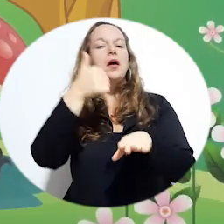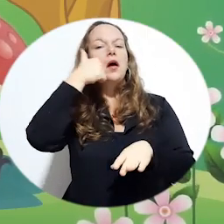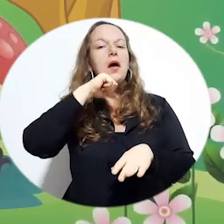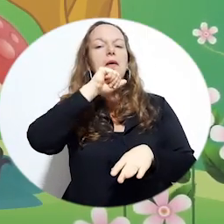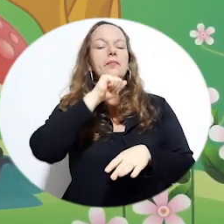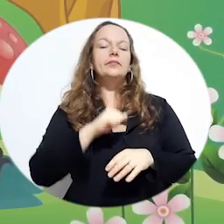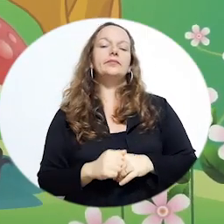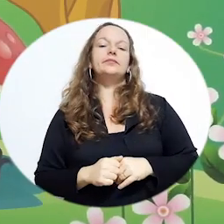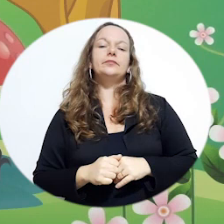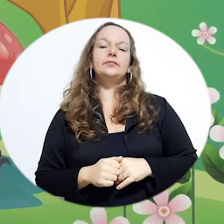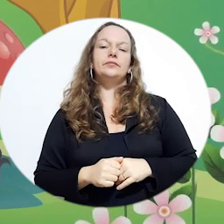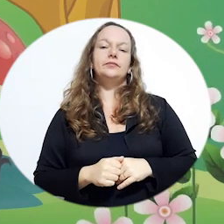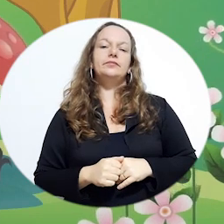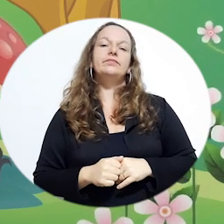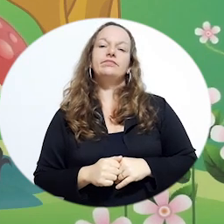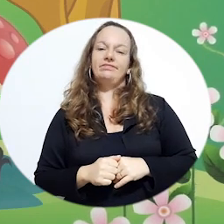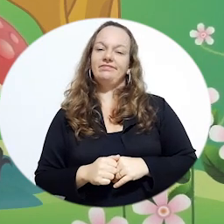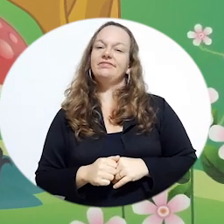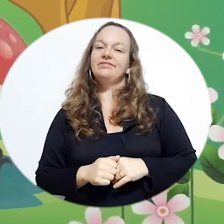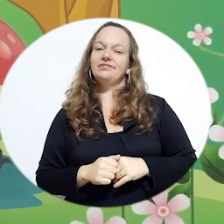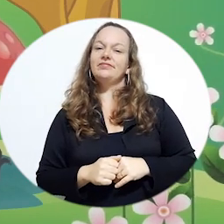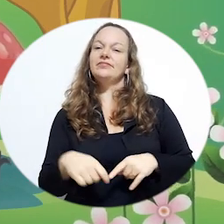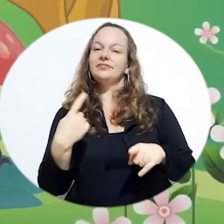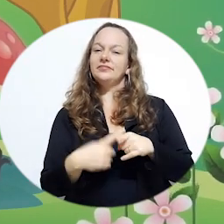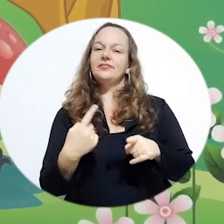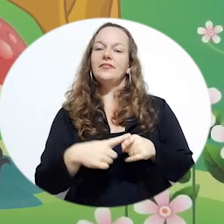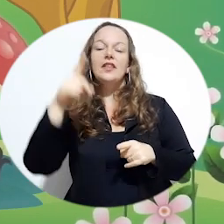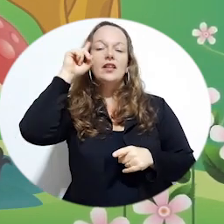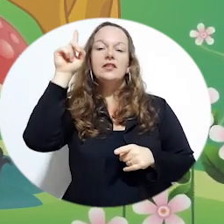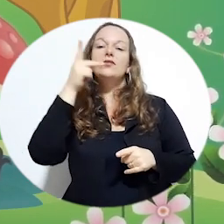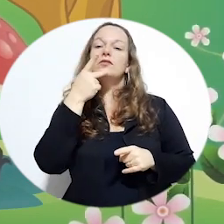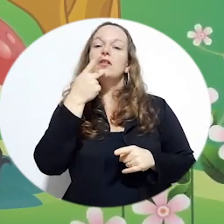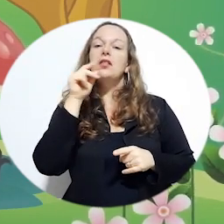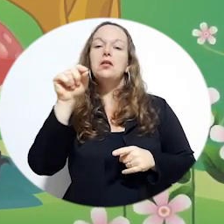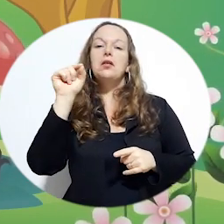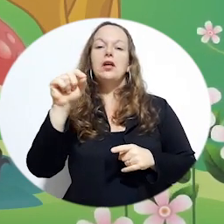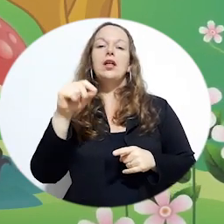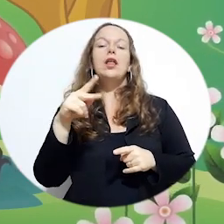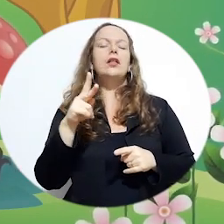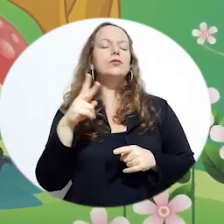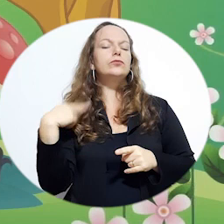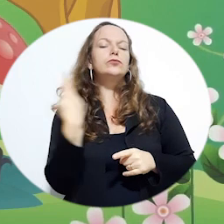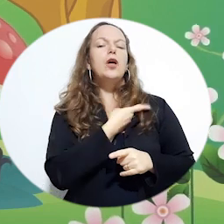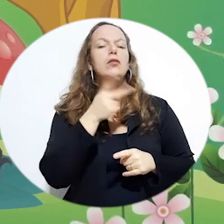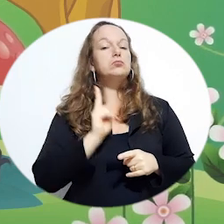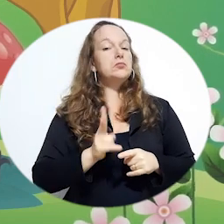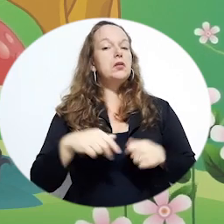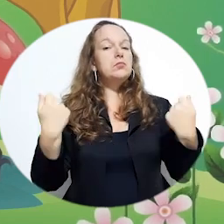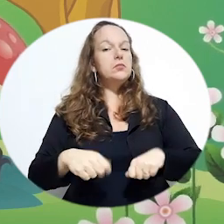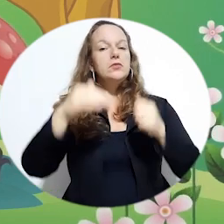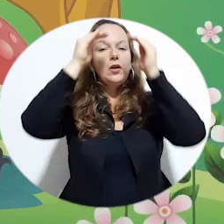Esse pegou, Tia Rai. Nesse mandamento, Deus diz que nós precisamos obedecer os